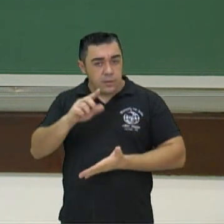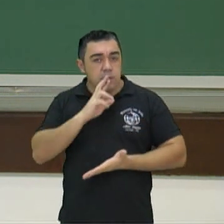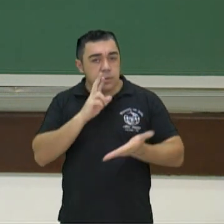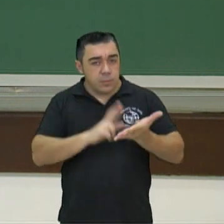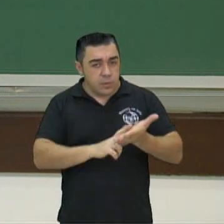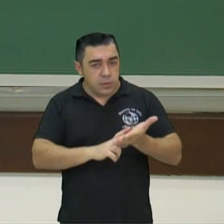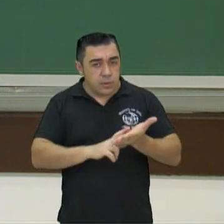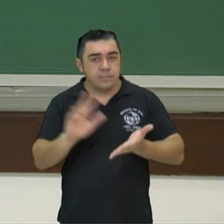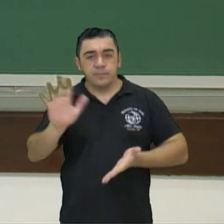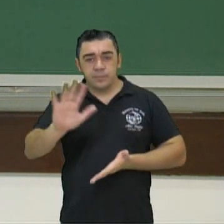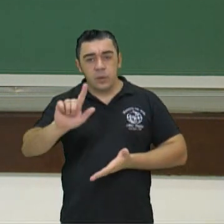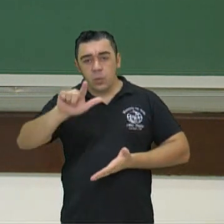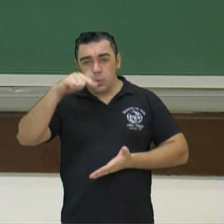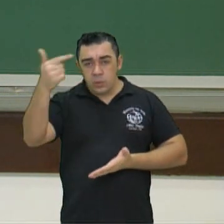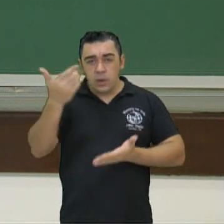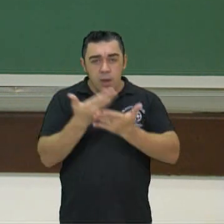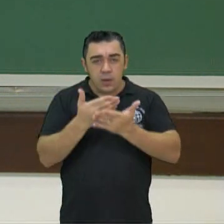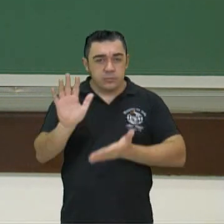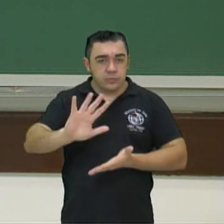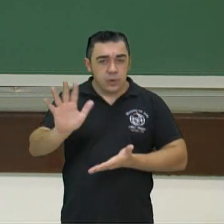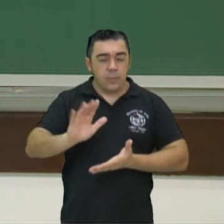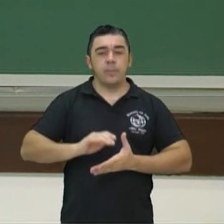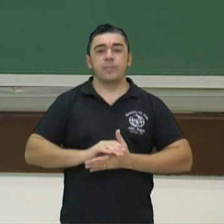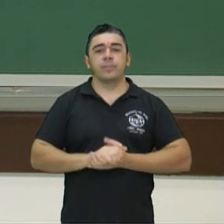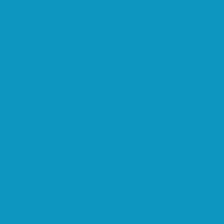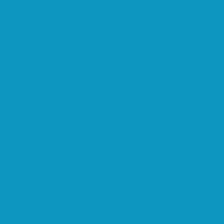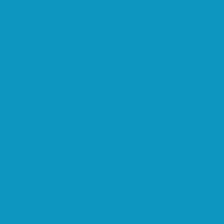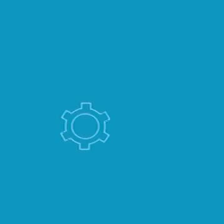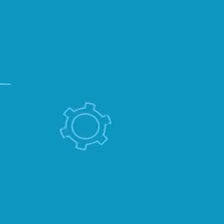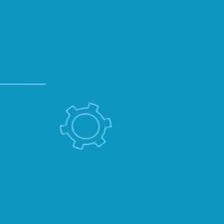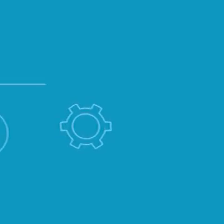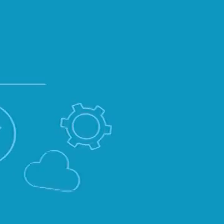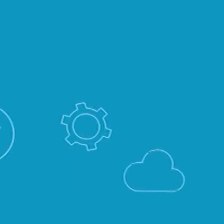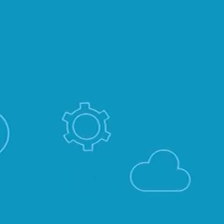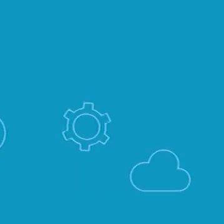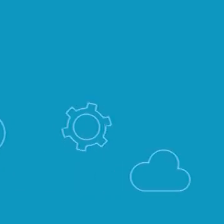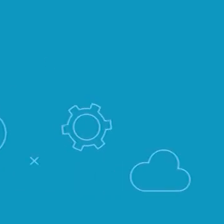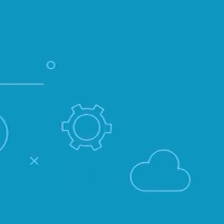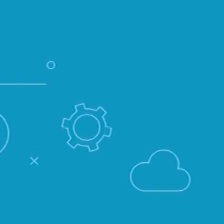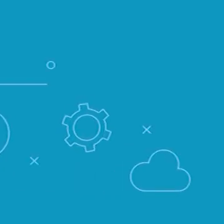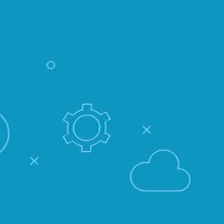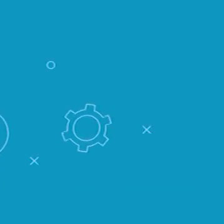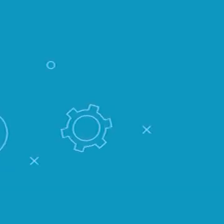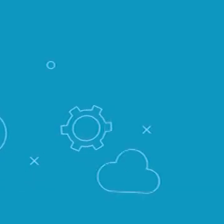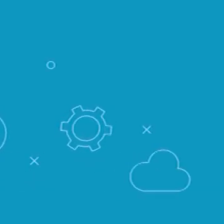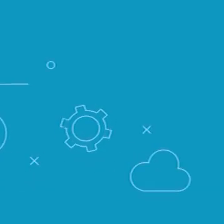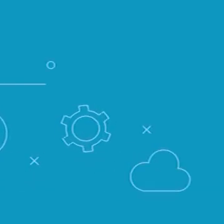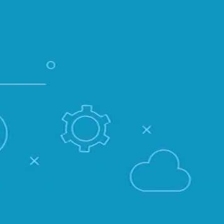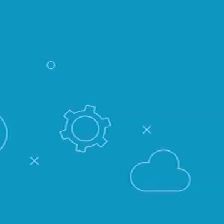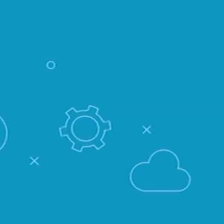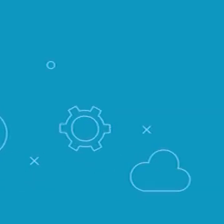respostas. Até a próxima aula, pessoal. Tchau!